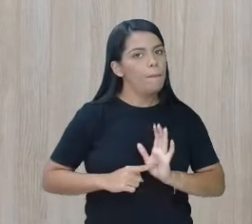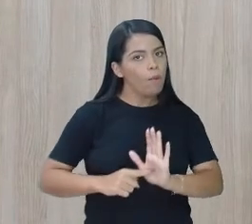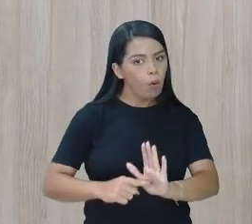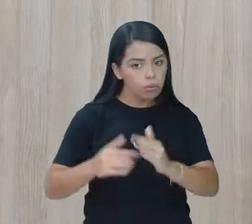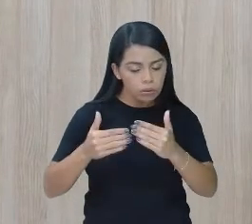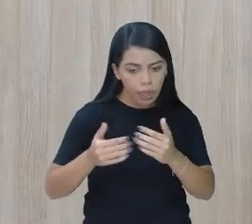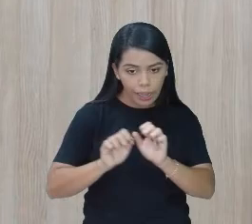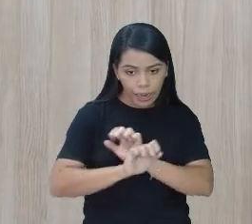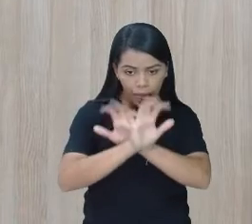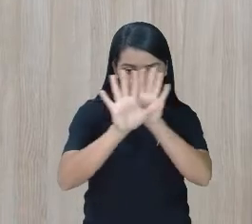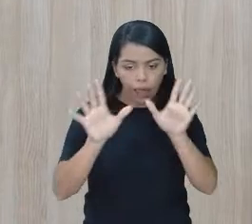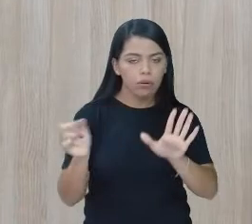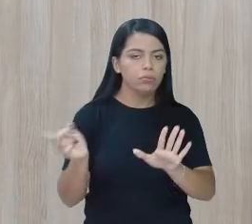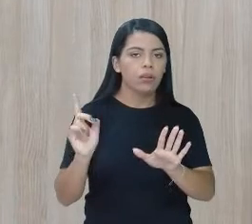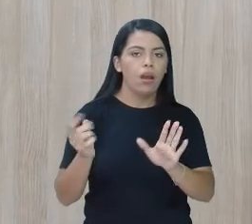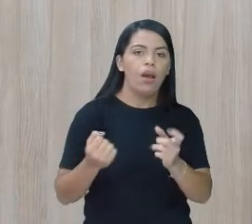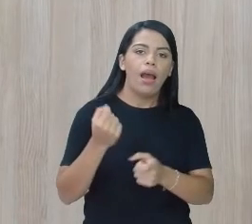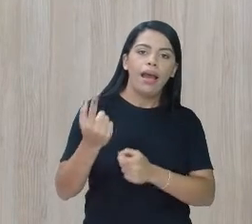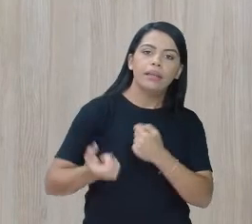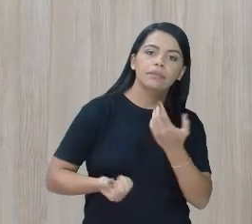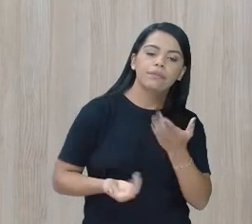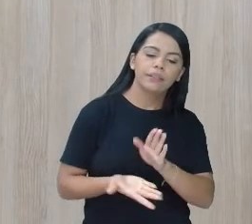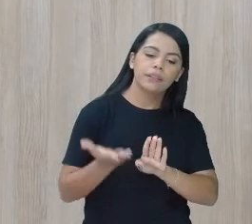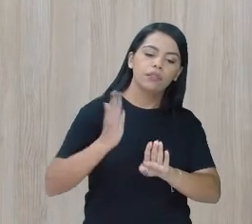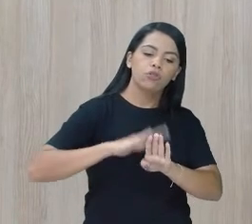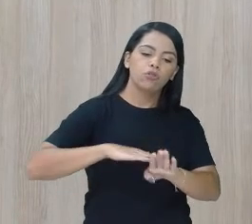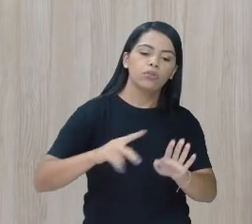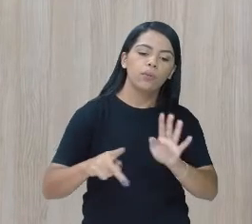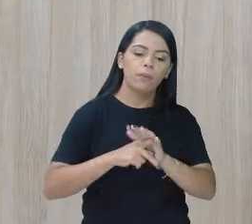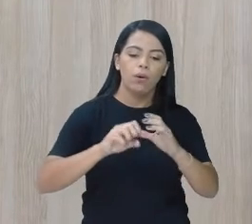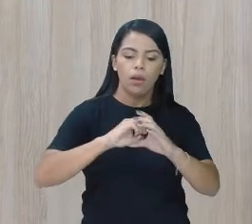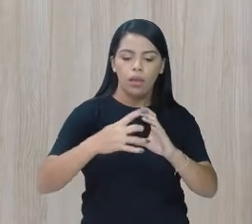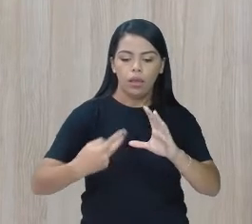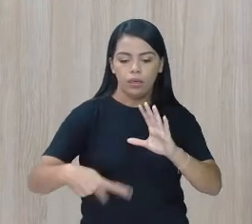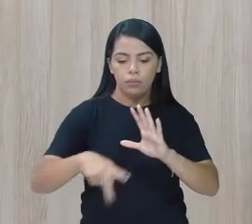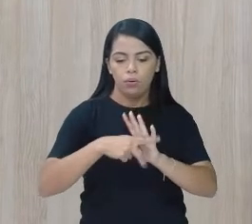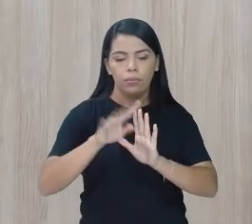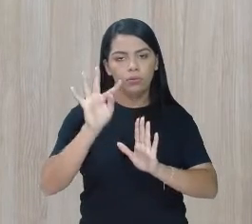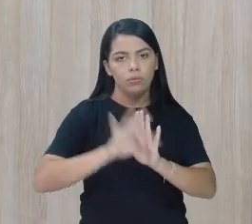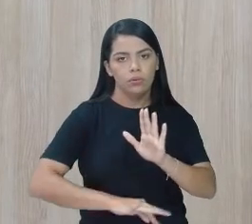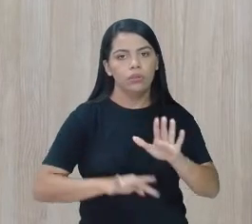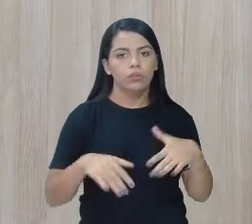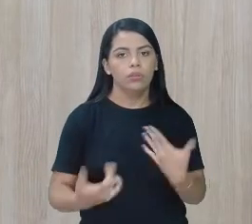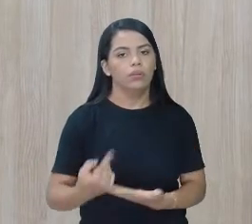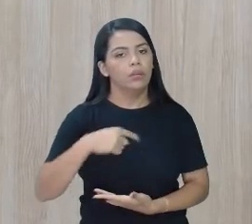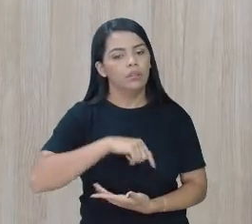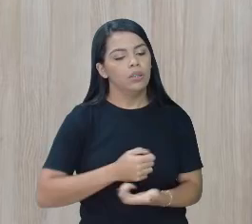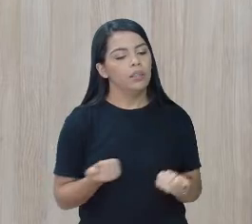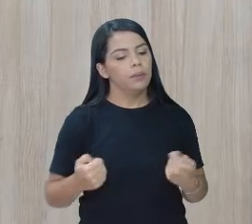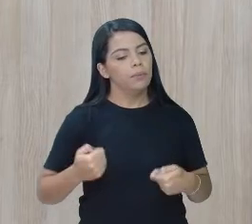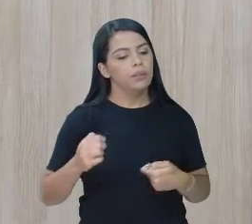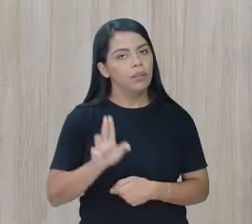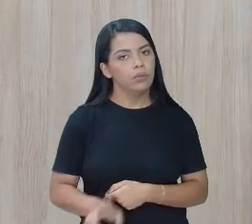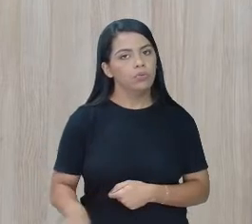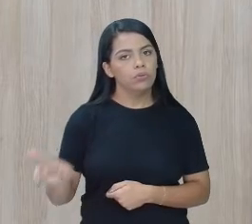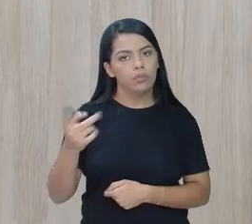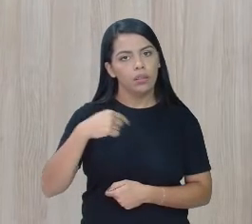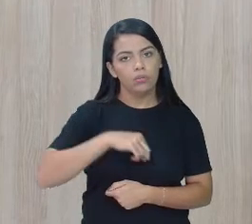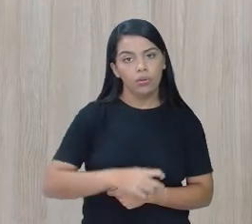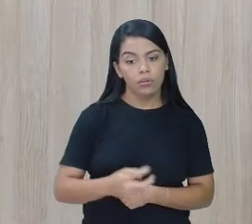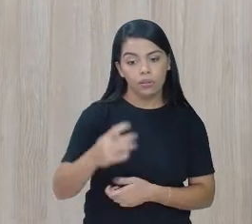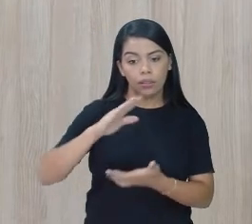explícita. Às vezes, ela está implícita pelas próprias características do texto. E aí, a gente precisa usar a